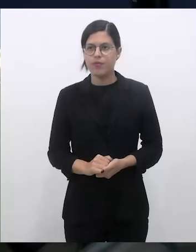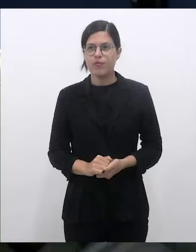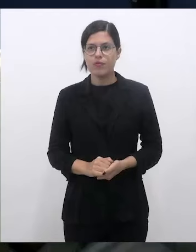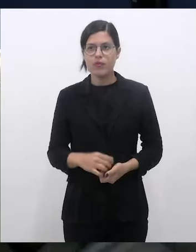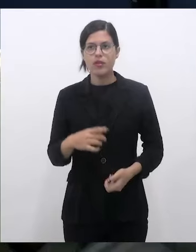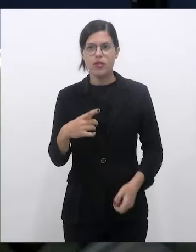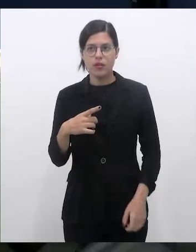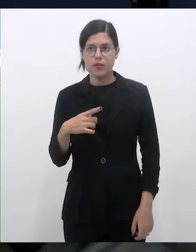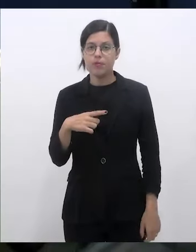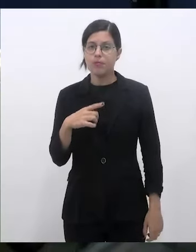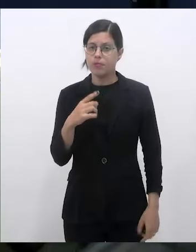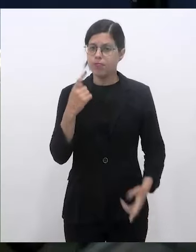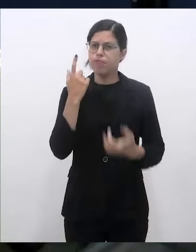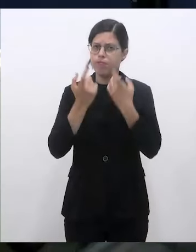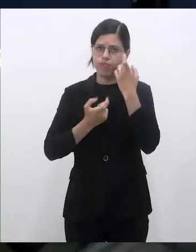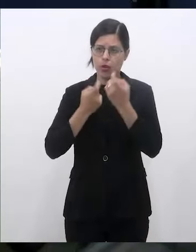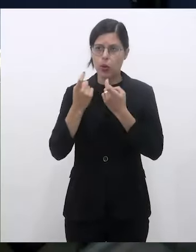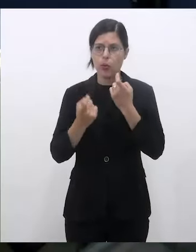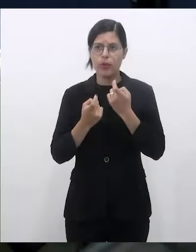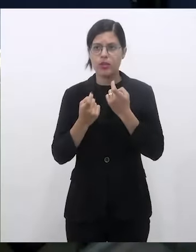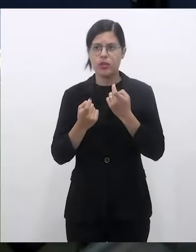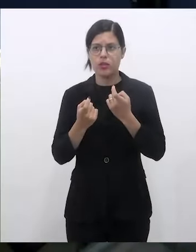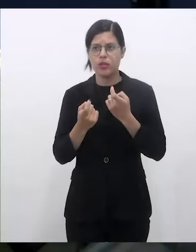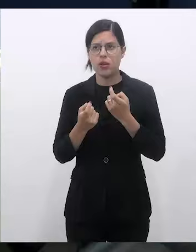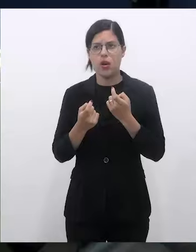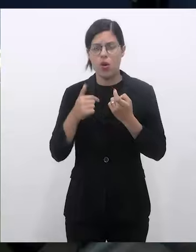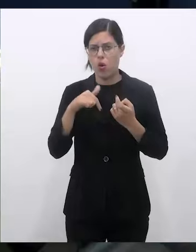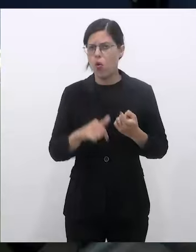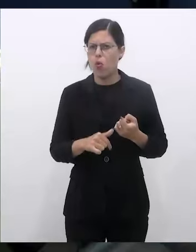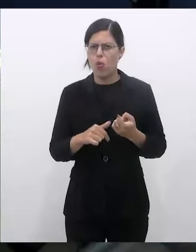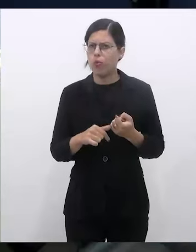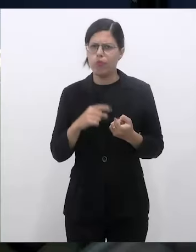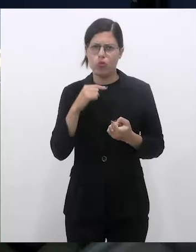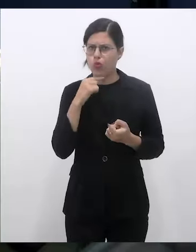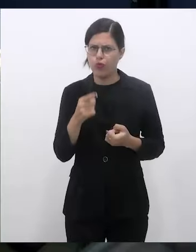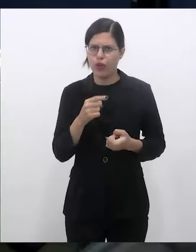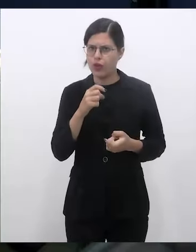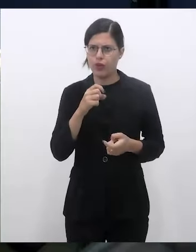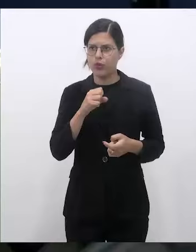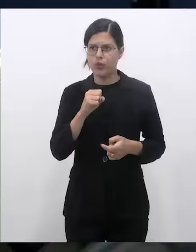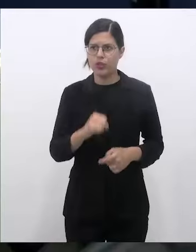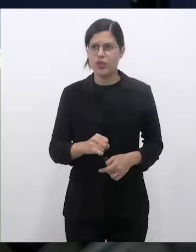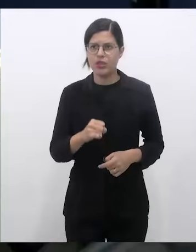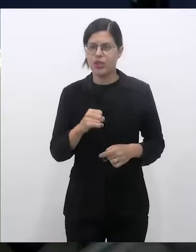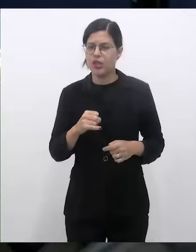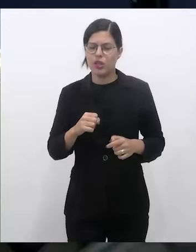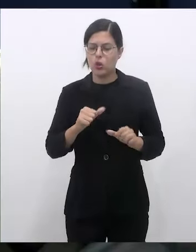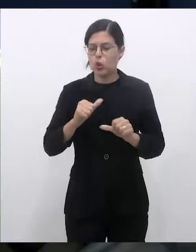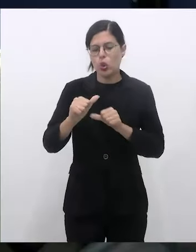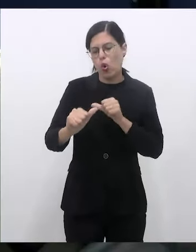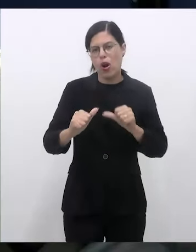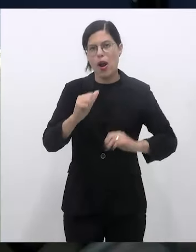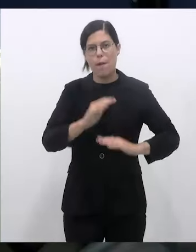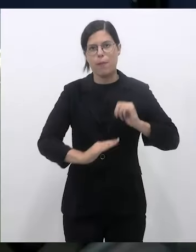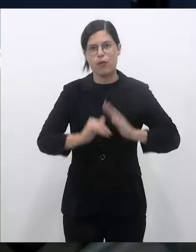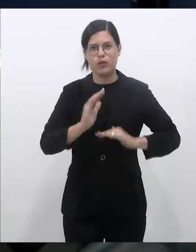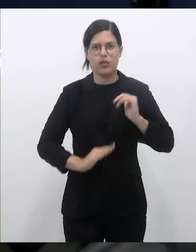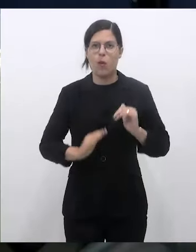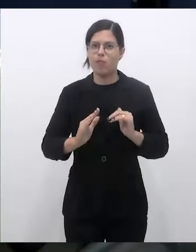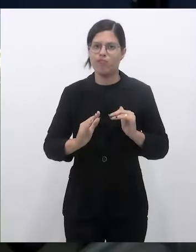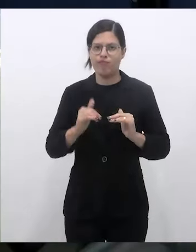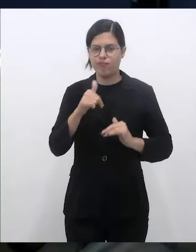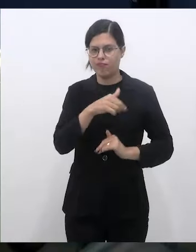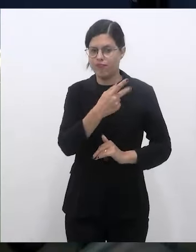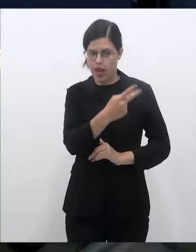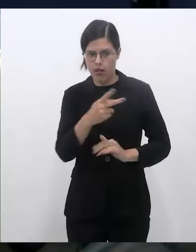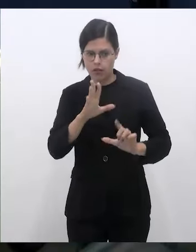claro, não duvidaria que a galera começasse a trocar a categoria dela, que dá para fazer 10 personagens por uma